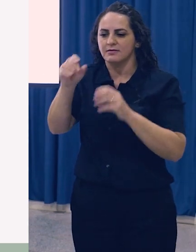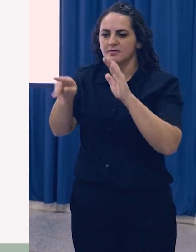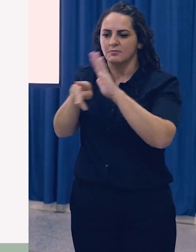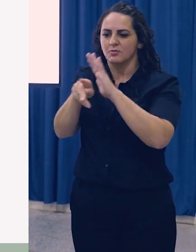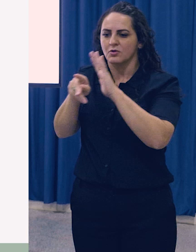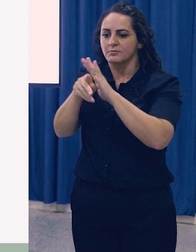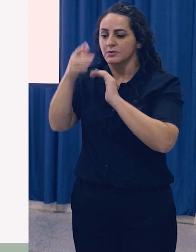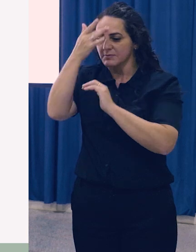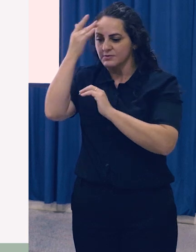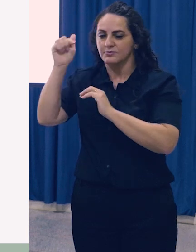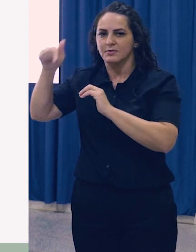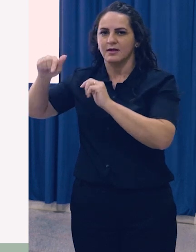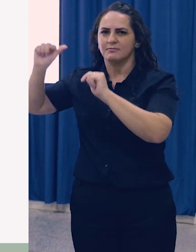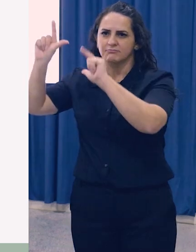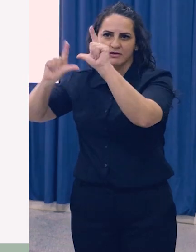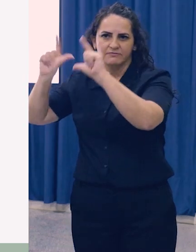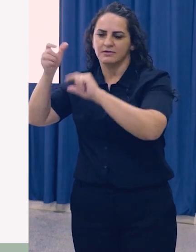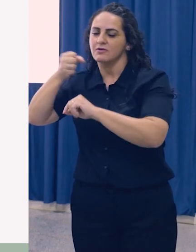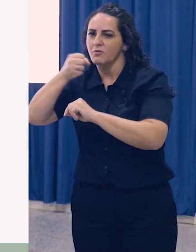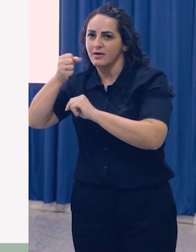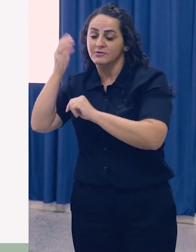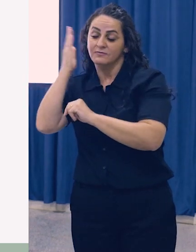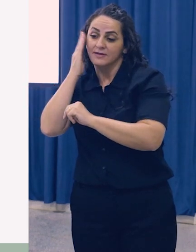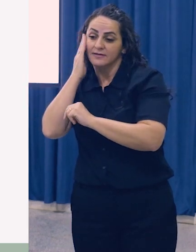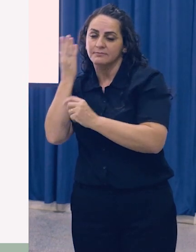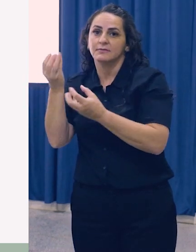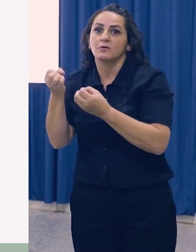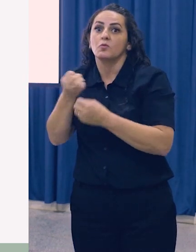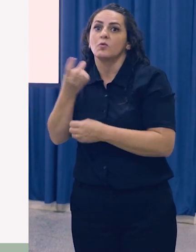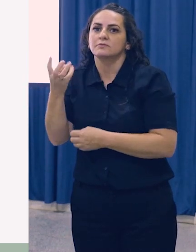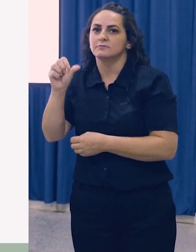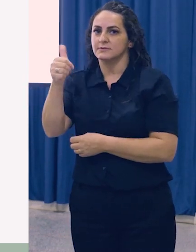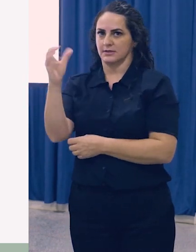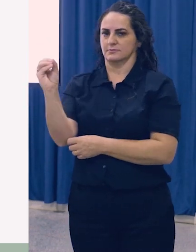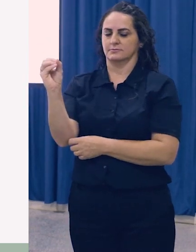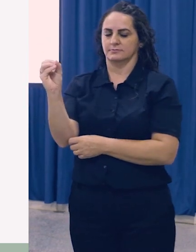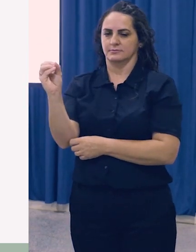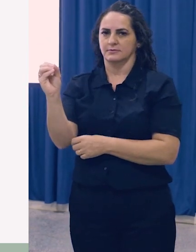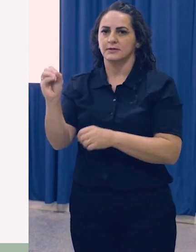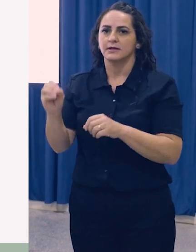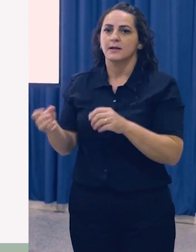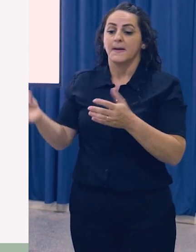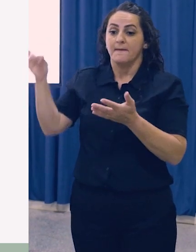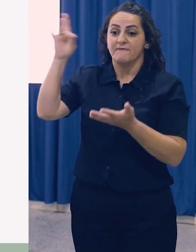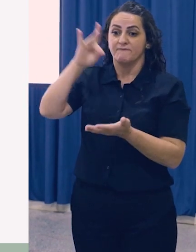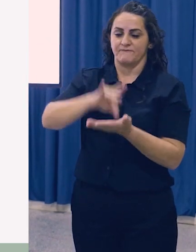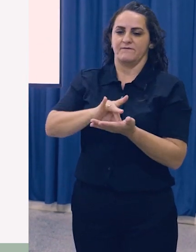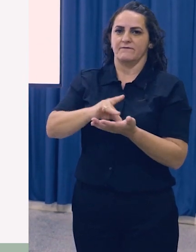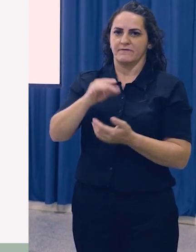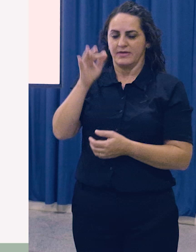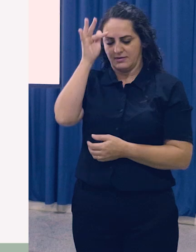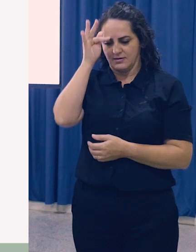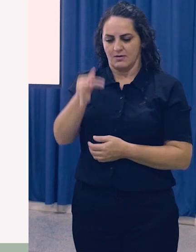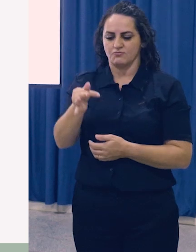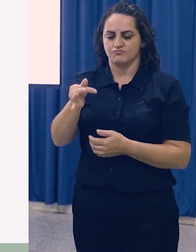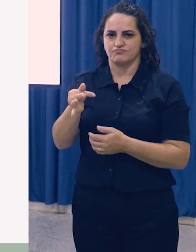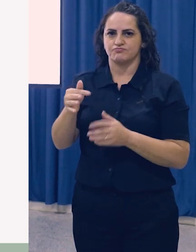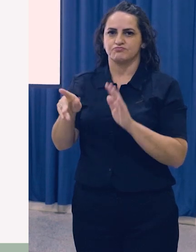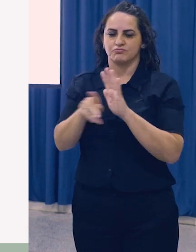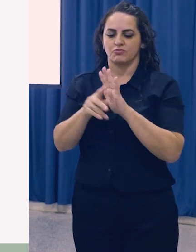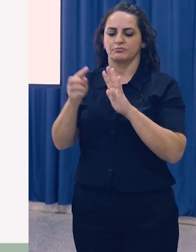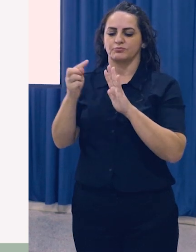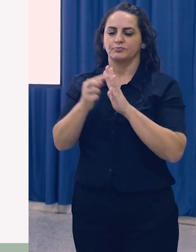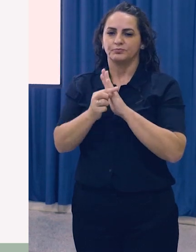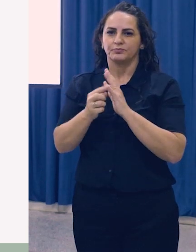o assessor de imprensa que vai trabalhar para cumprir essa meta. Ela precisa ser realista, justamente porque se a gente está falando